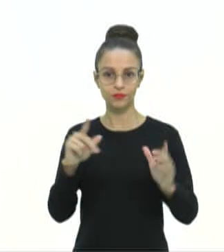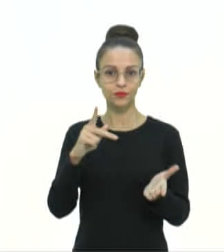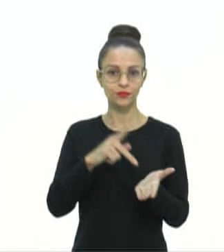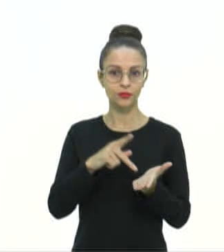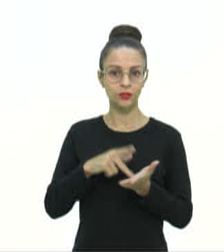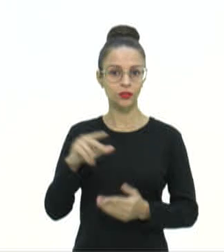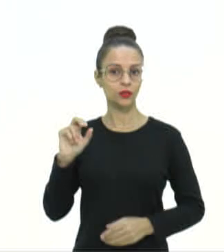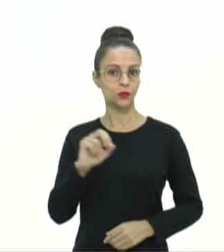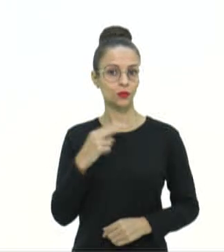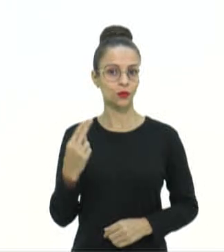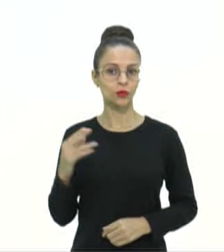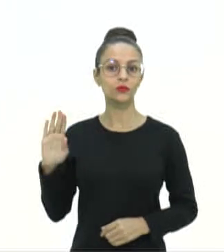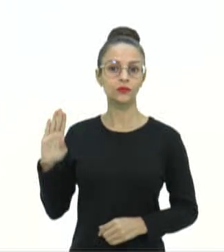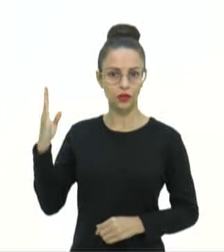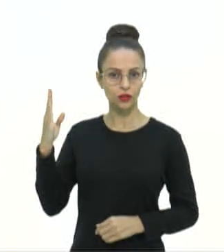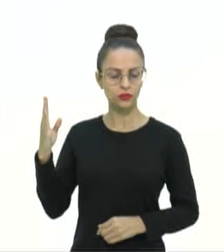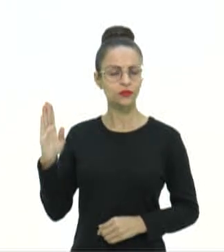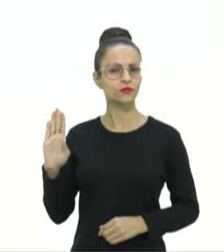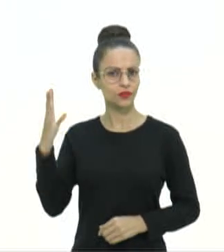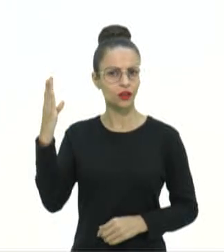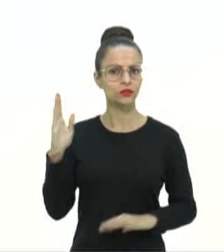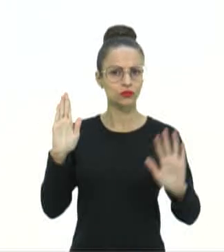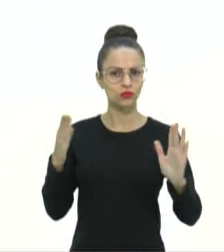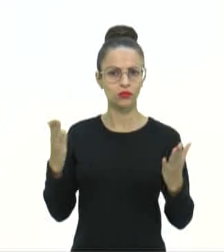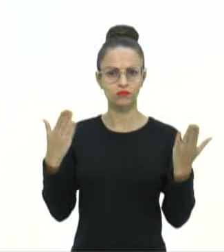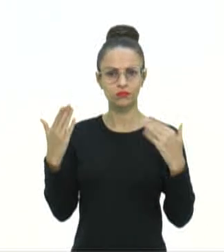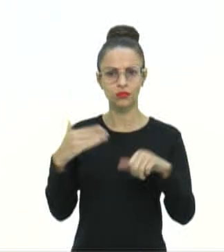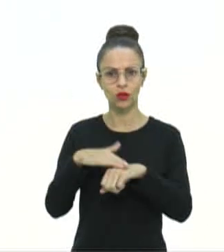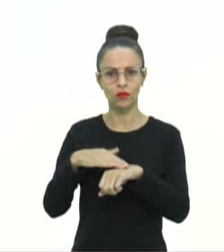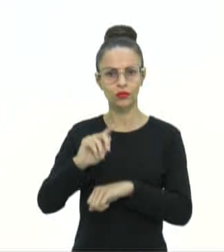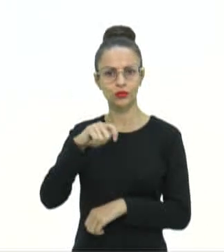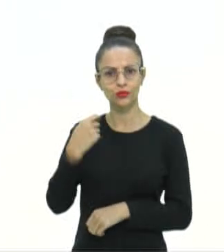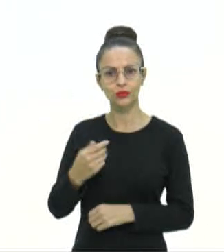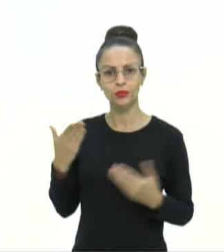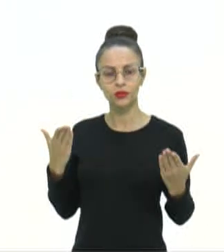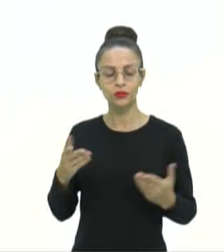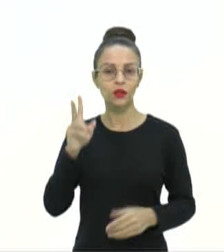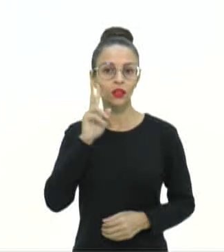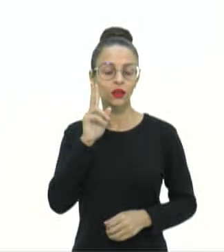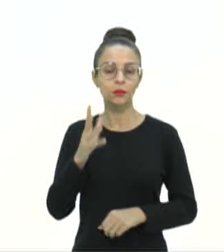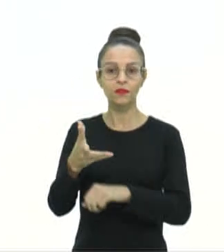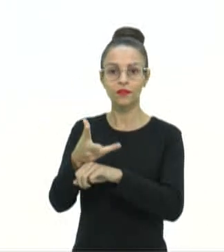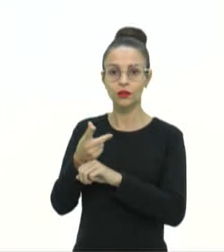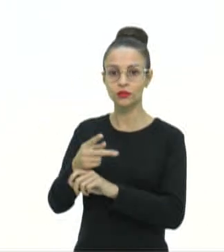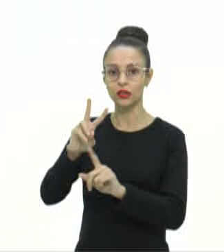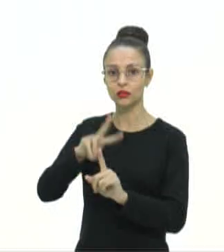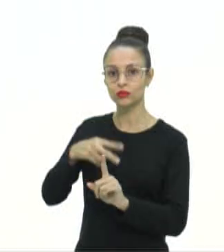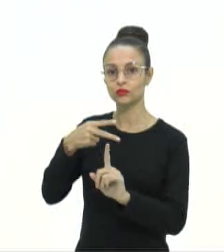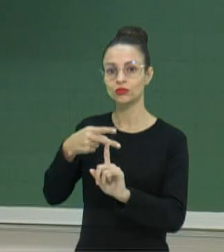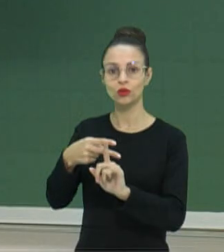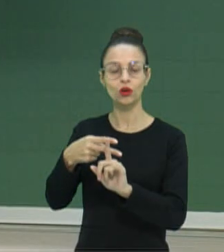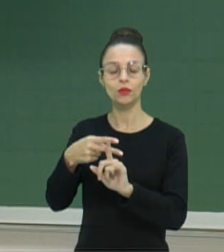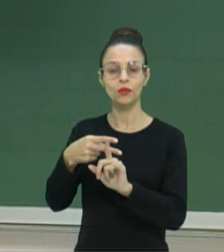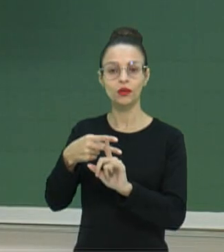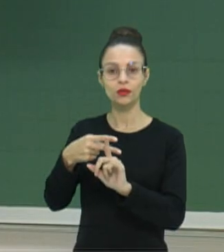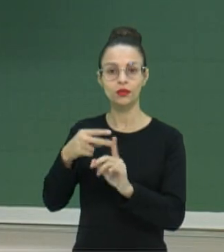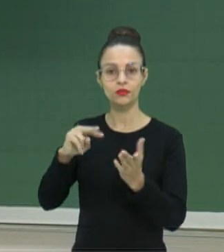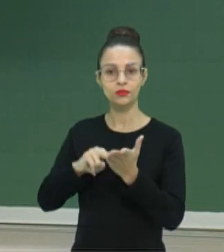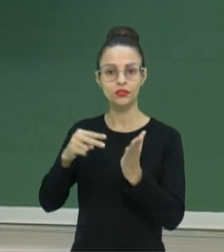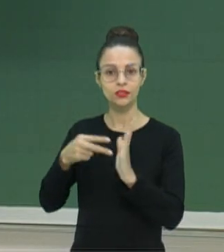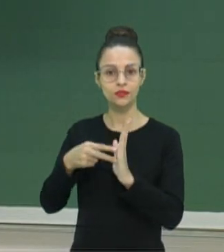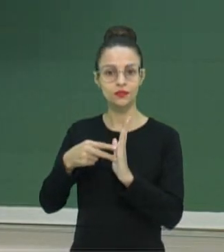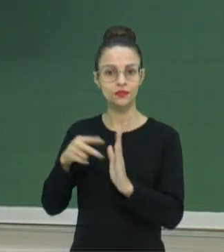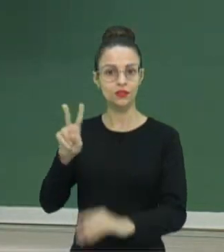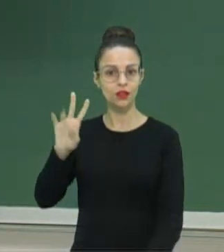falsa? Falsa, né? A gente já conversou sobre isso, né? Lembre-se que a velocidade, quando ela dobra, ela é elevada à